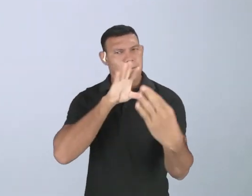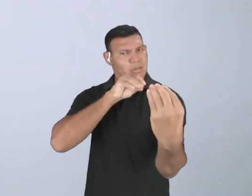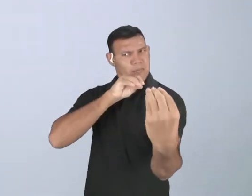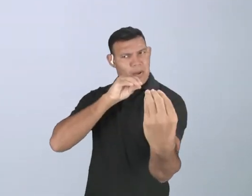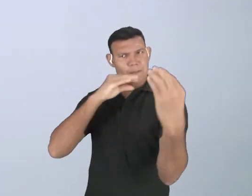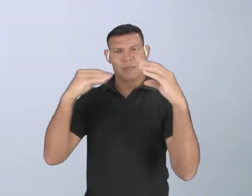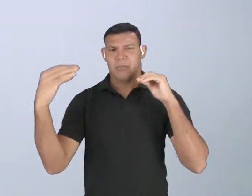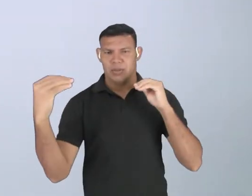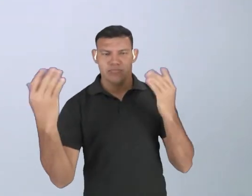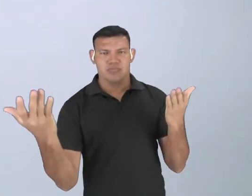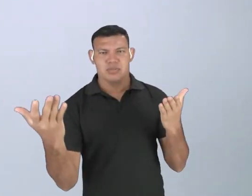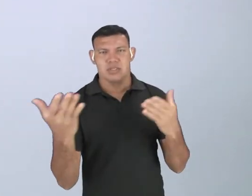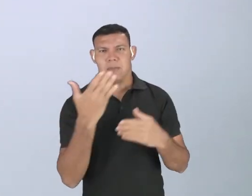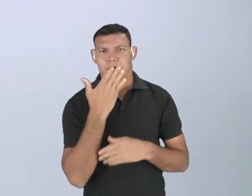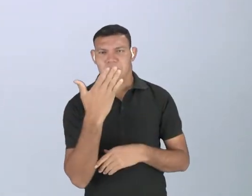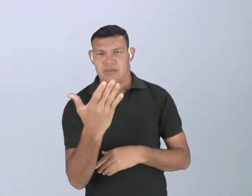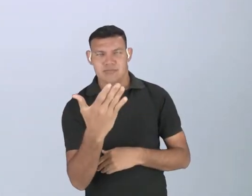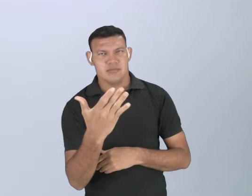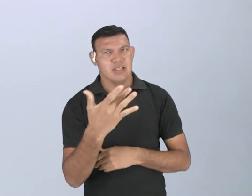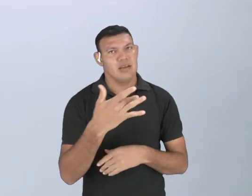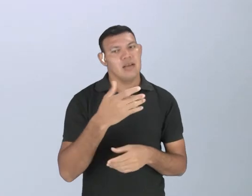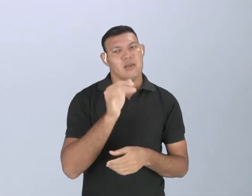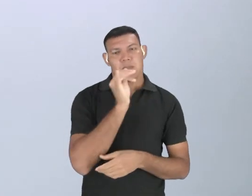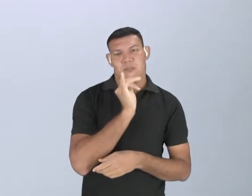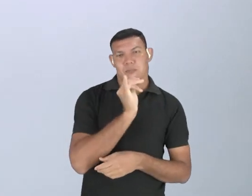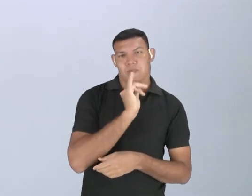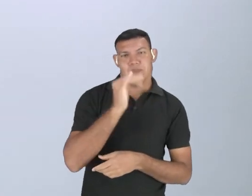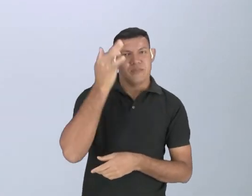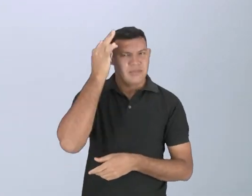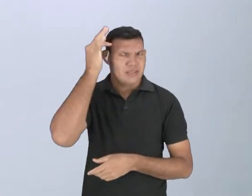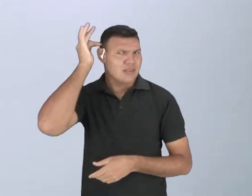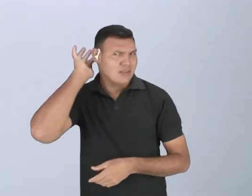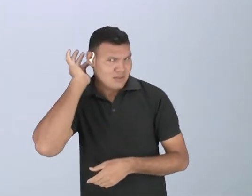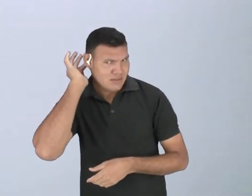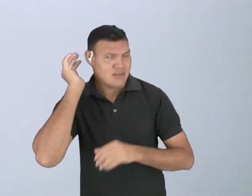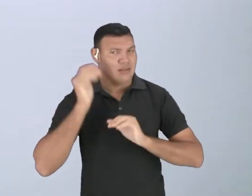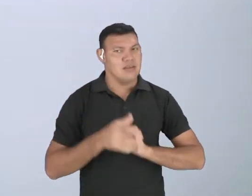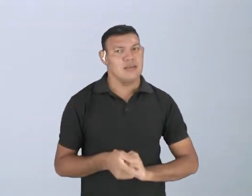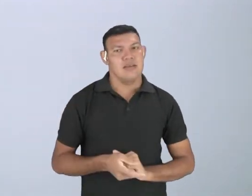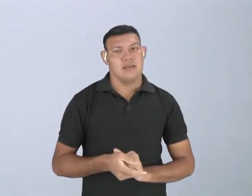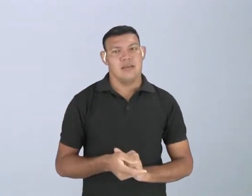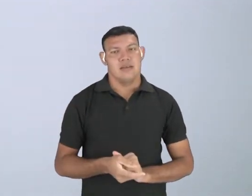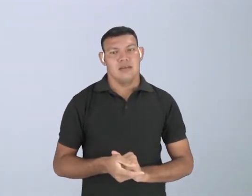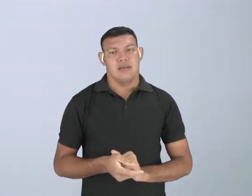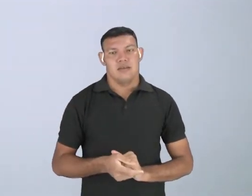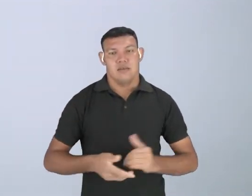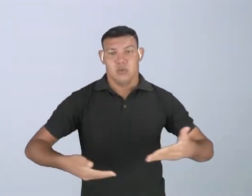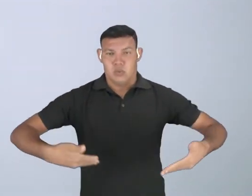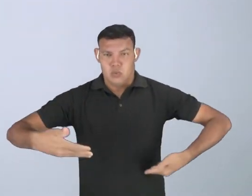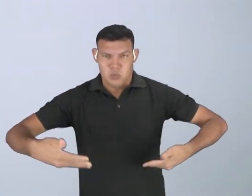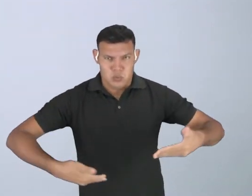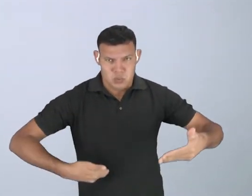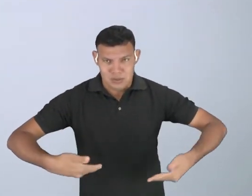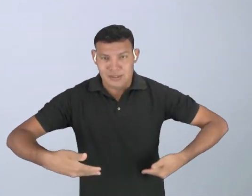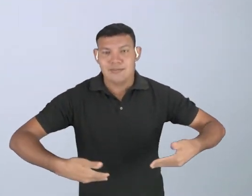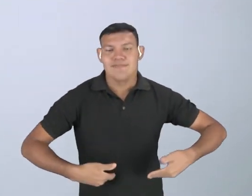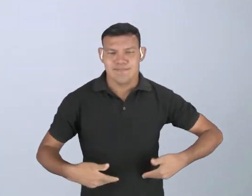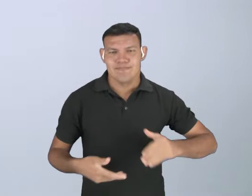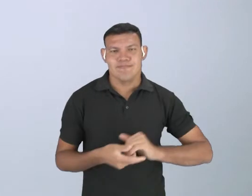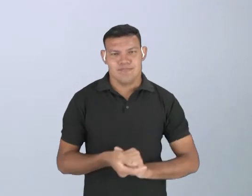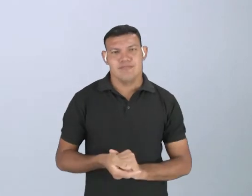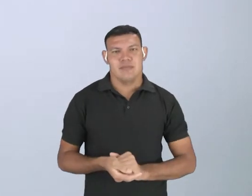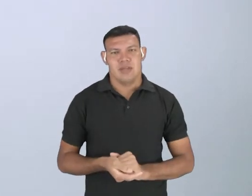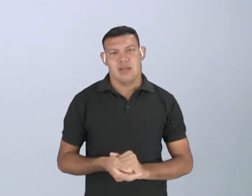alguém, vamos pegar o feudalismo, né? O servo dava a palavra ao seu senhor, né?